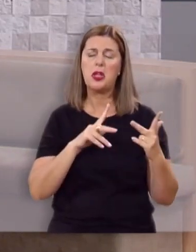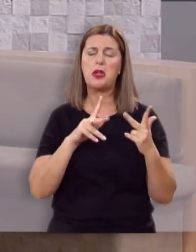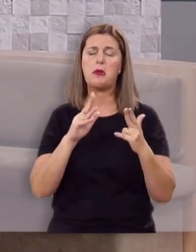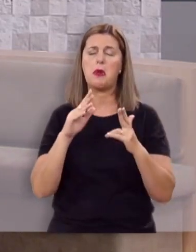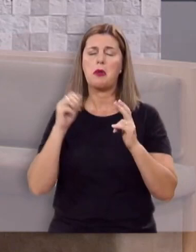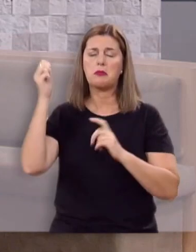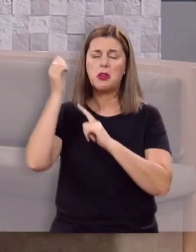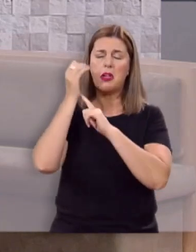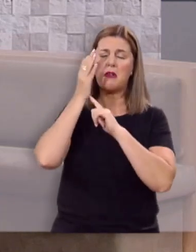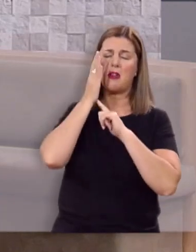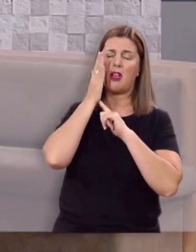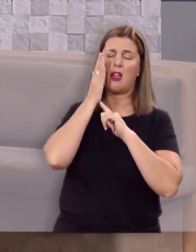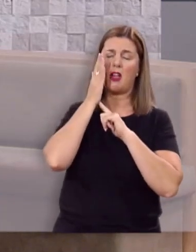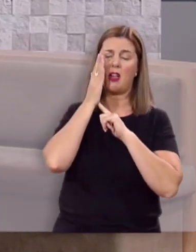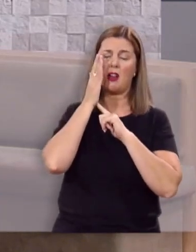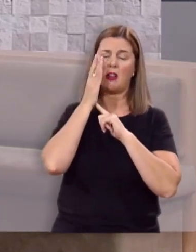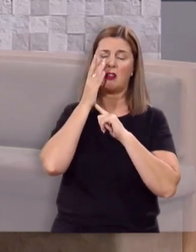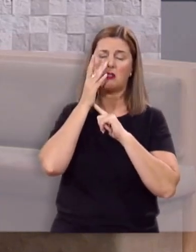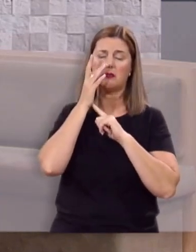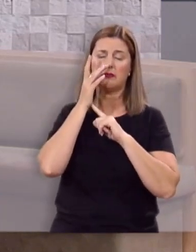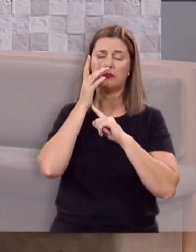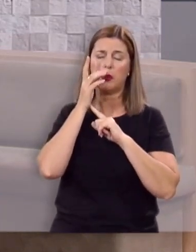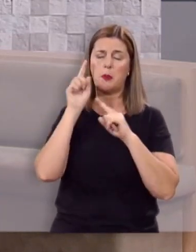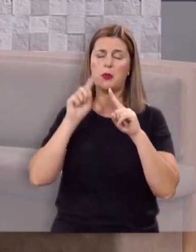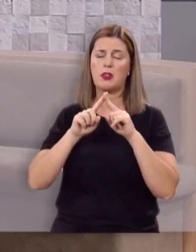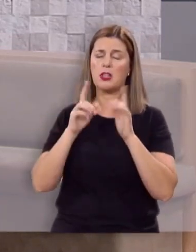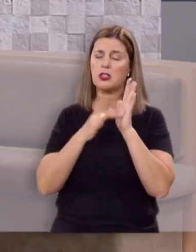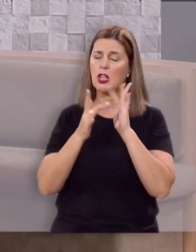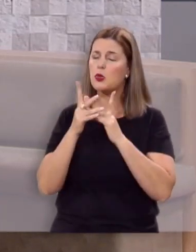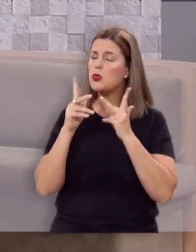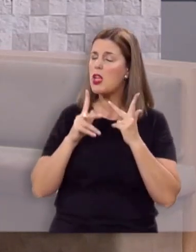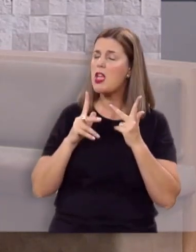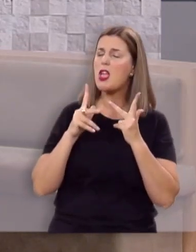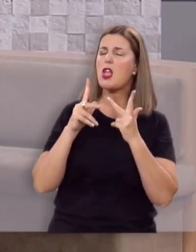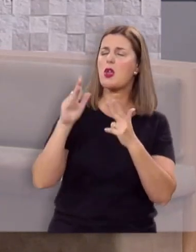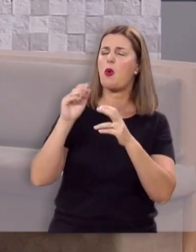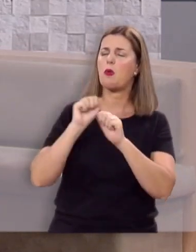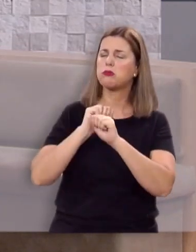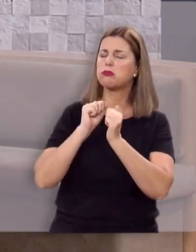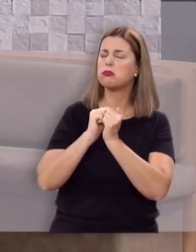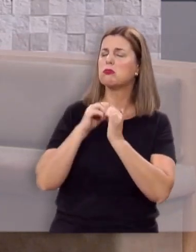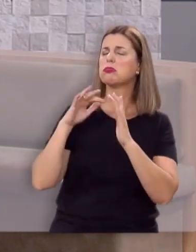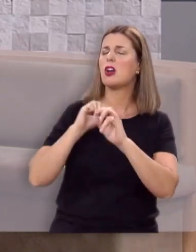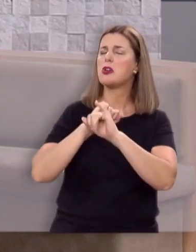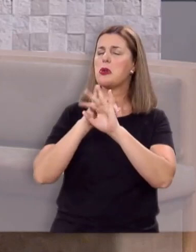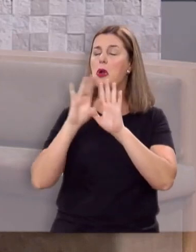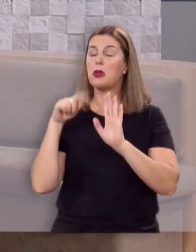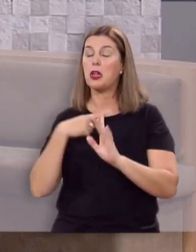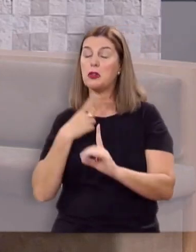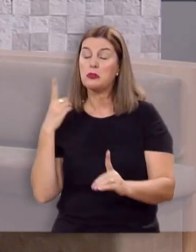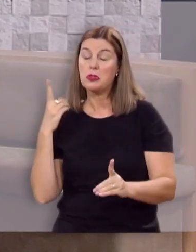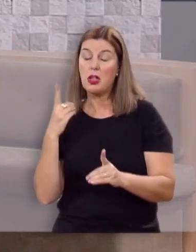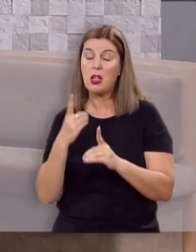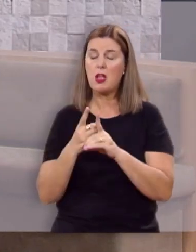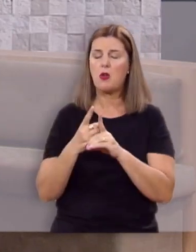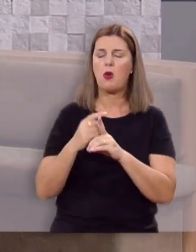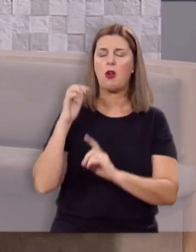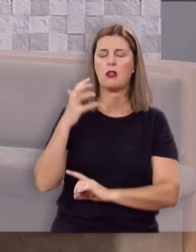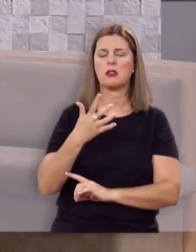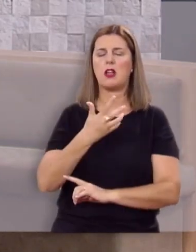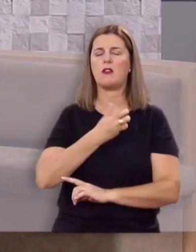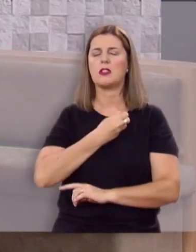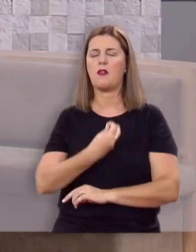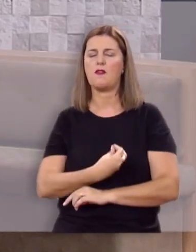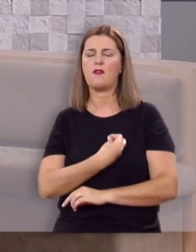como aquele que veio te revelar, porque Ele é a exata expressão do teu ser, Ele é o resplendor da glória, e nele nós